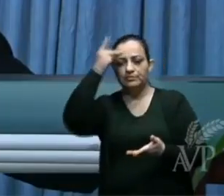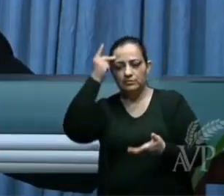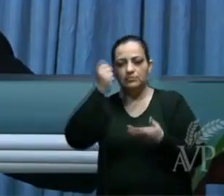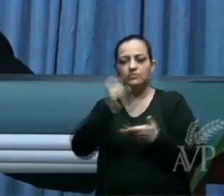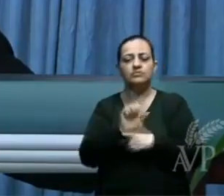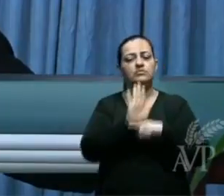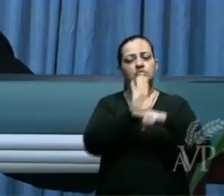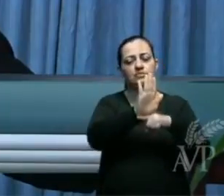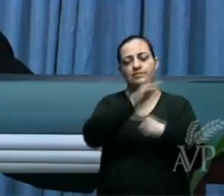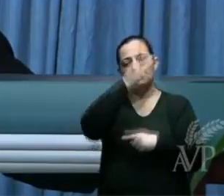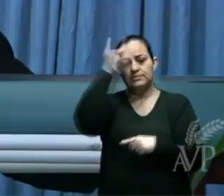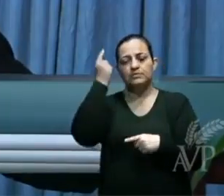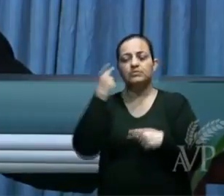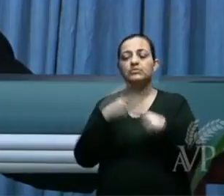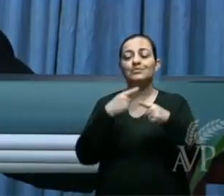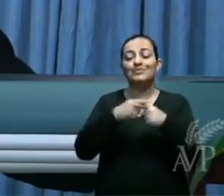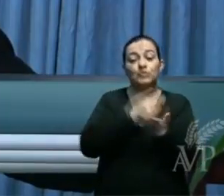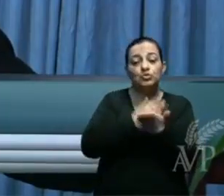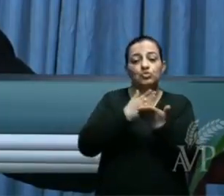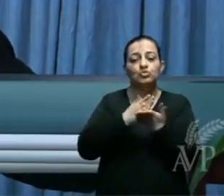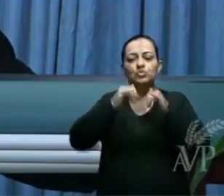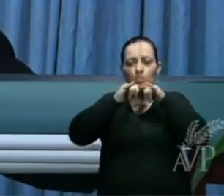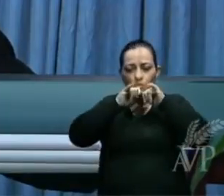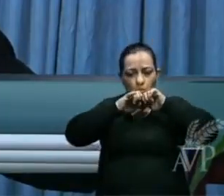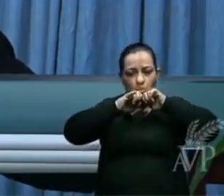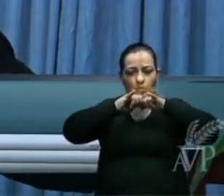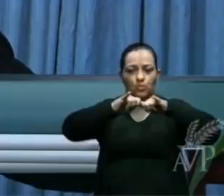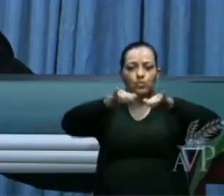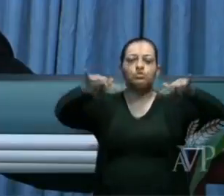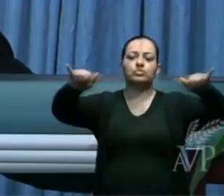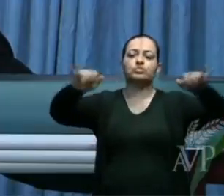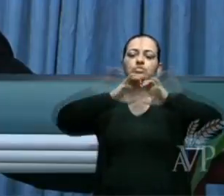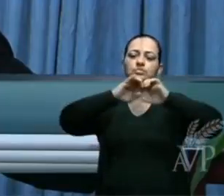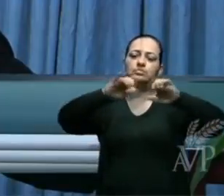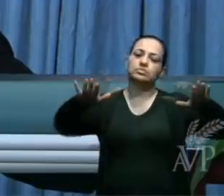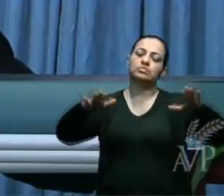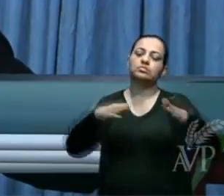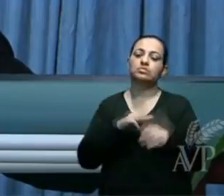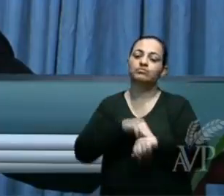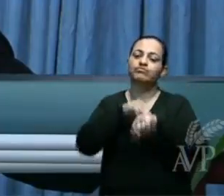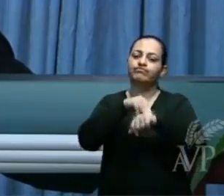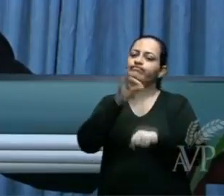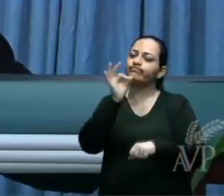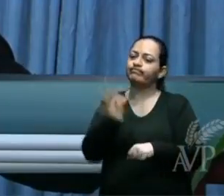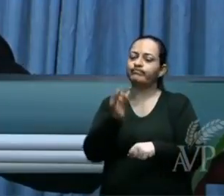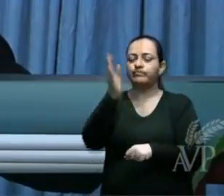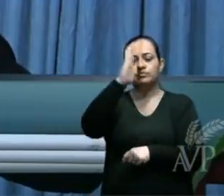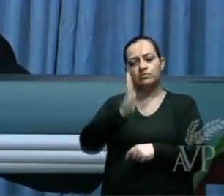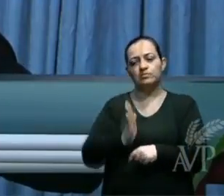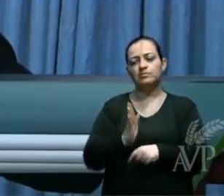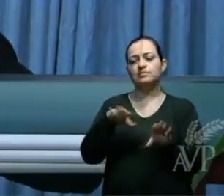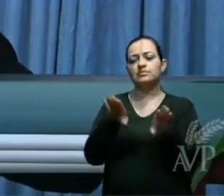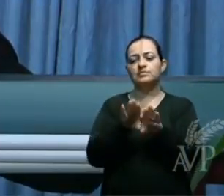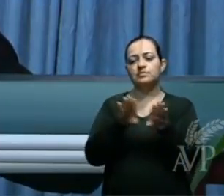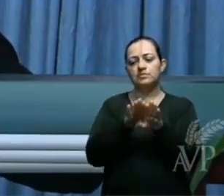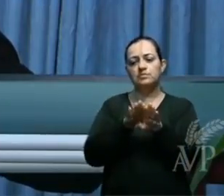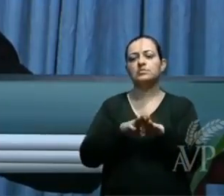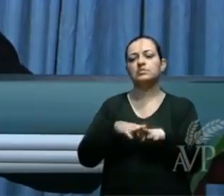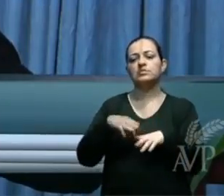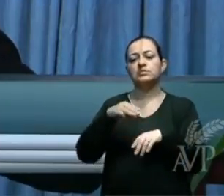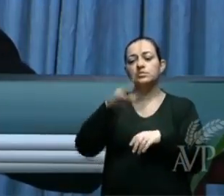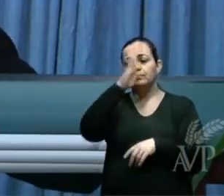ajudaram este seria o momento próprio quanto ao brasil a mensagem veio